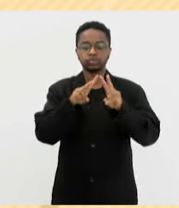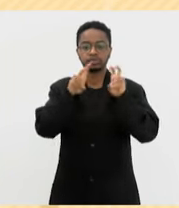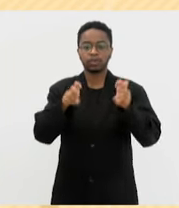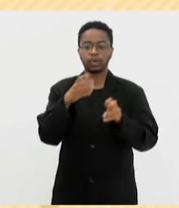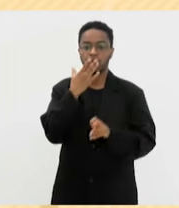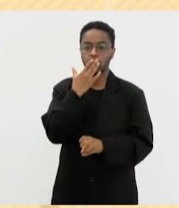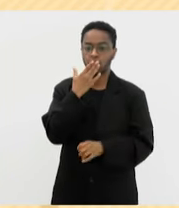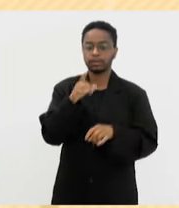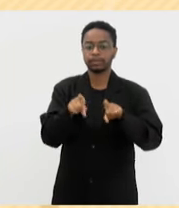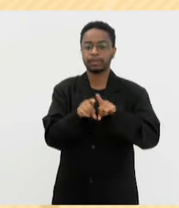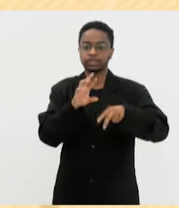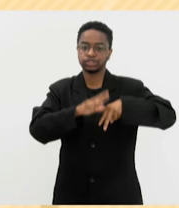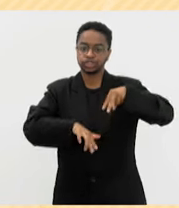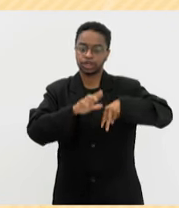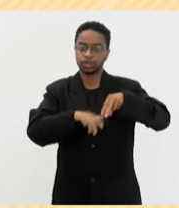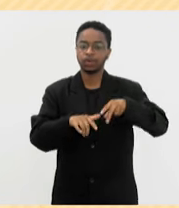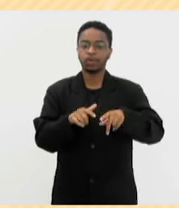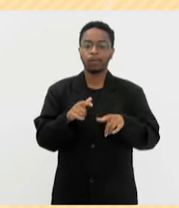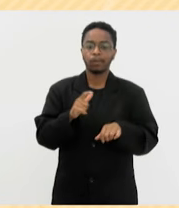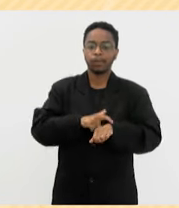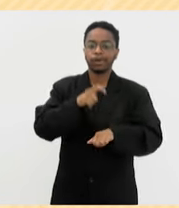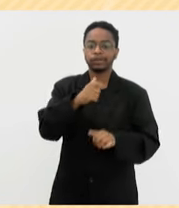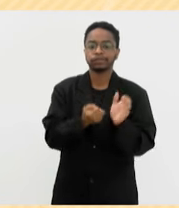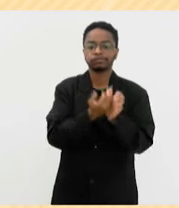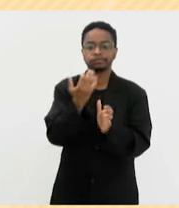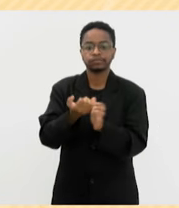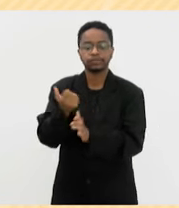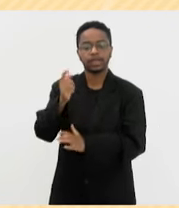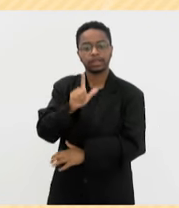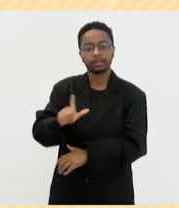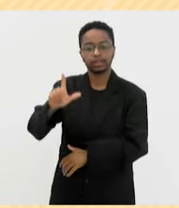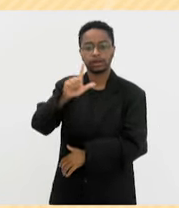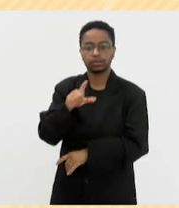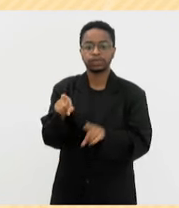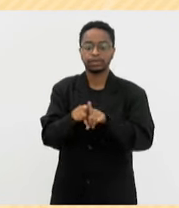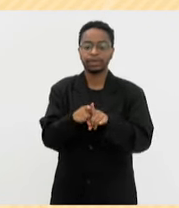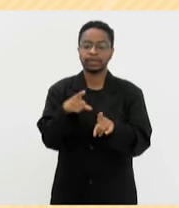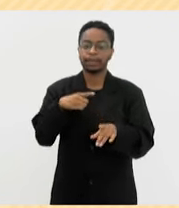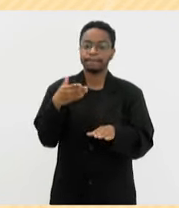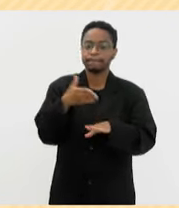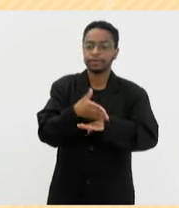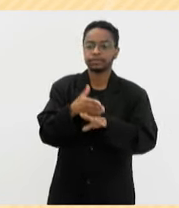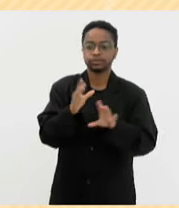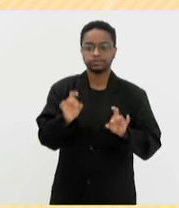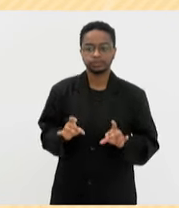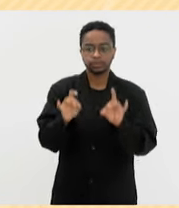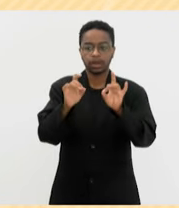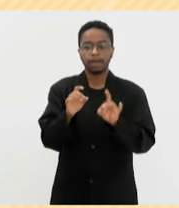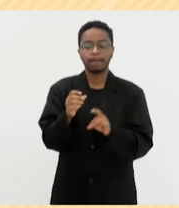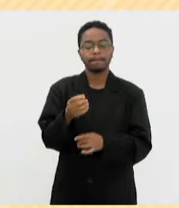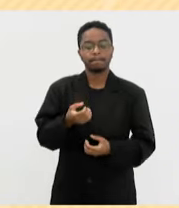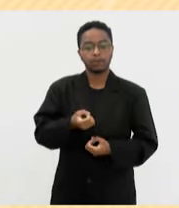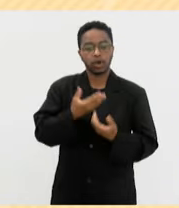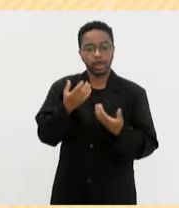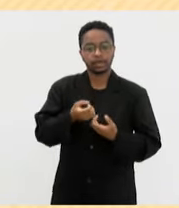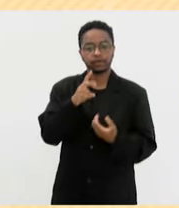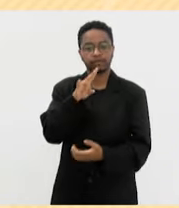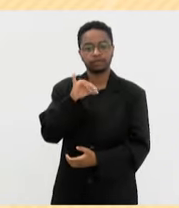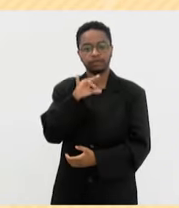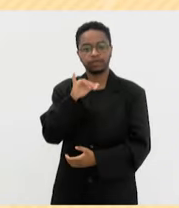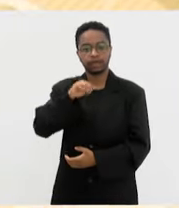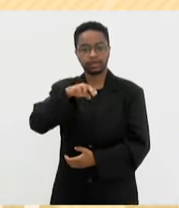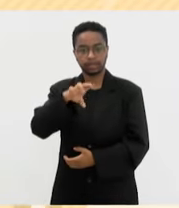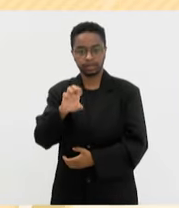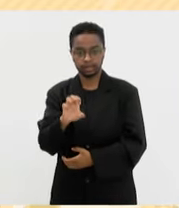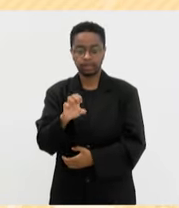na criação literária. O evento também terá participação especial da poeta e filósofa Viviane Mosé. O